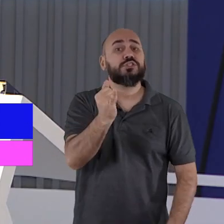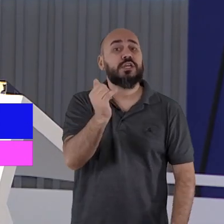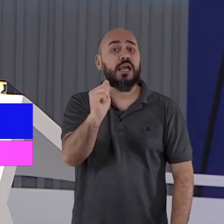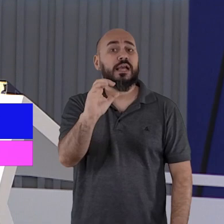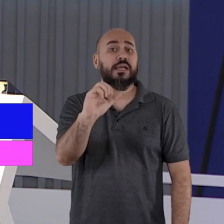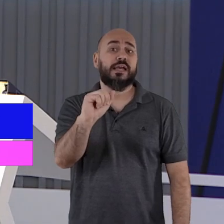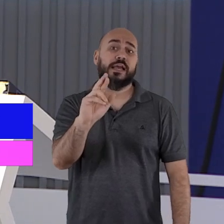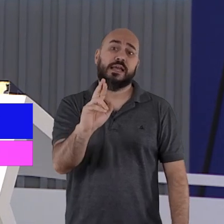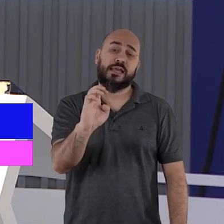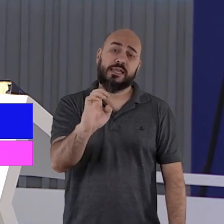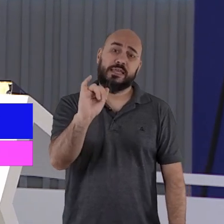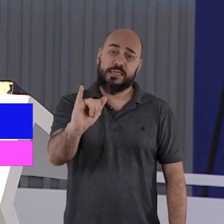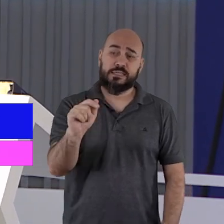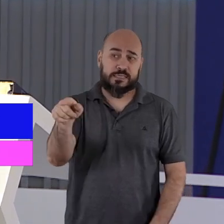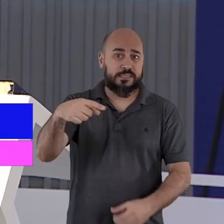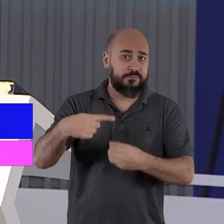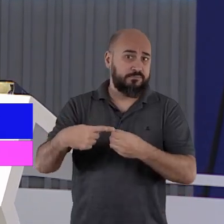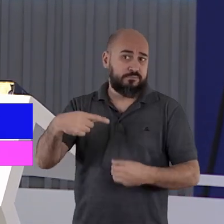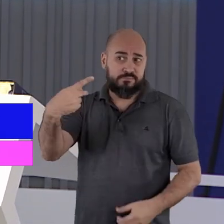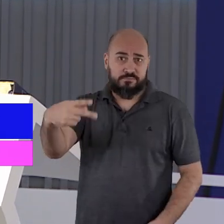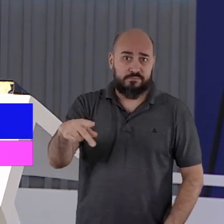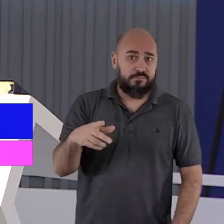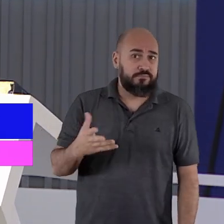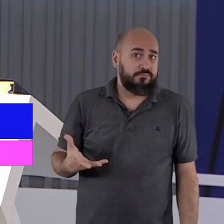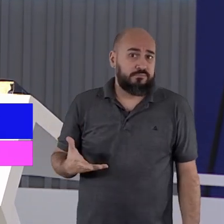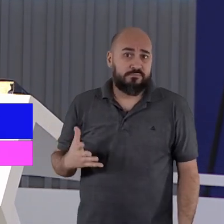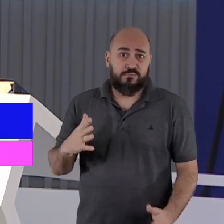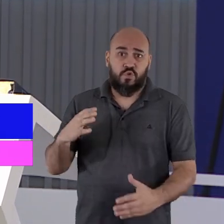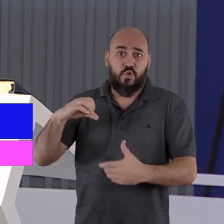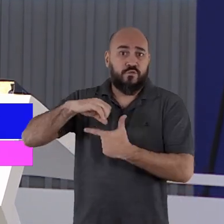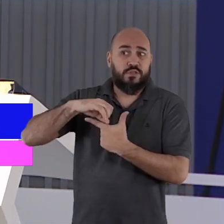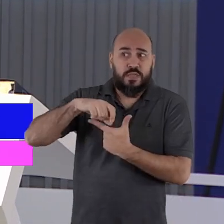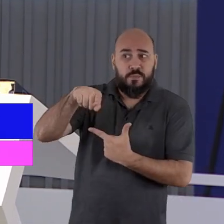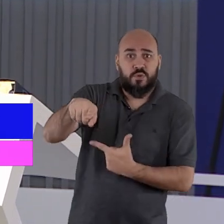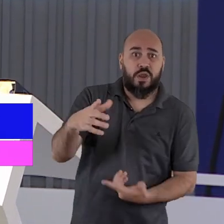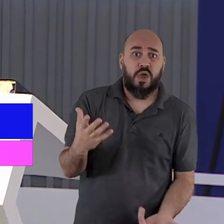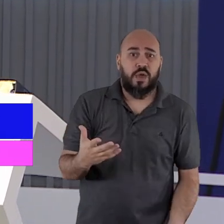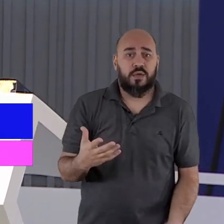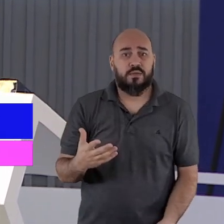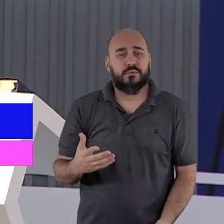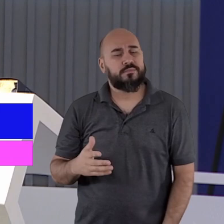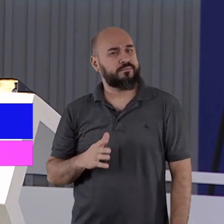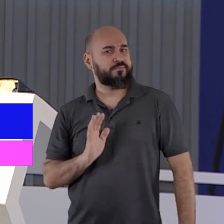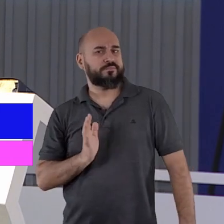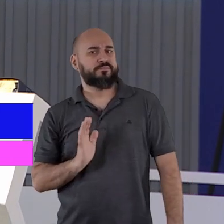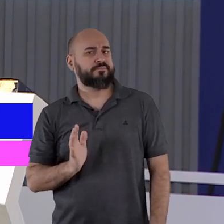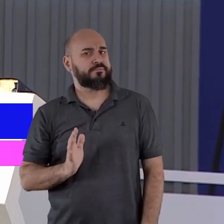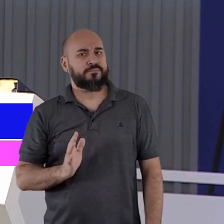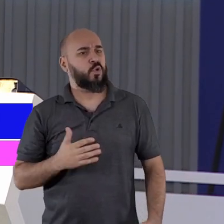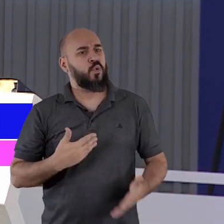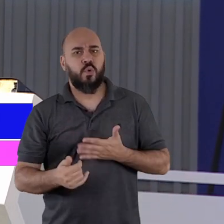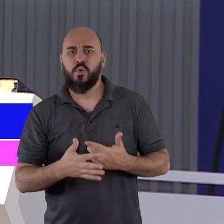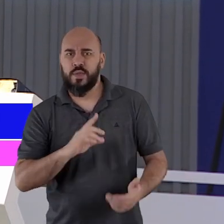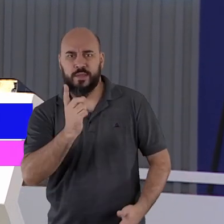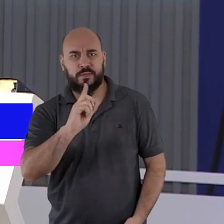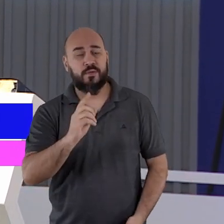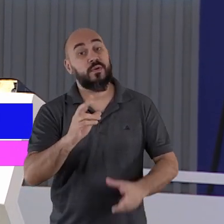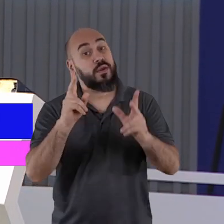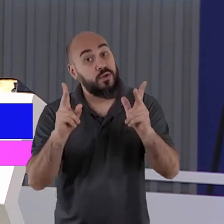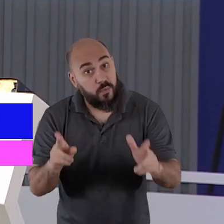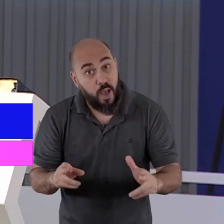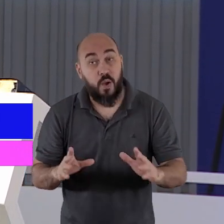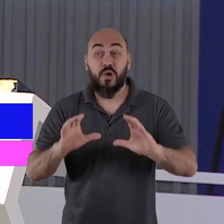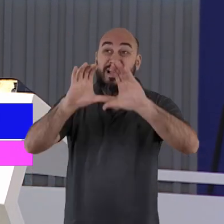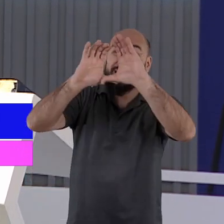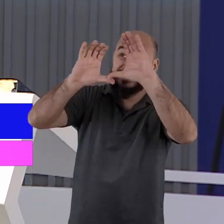Não adianta pegar qualquer estrada e achar, não, essa estrada aqui que eu vou vai me levar para o céu. Porque não é qualquer estrada que vai te levar para o céu. Se você